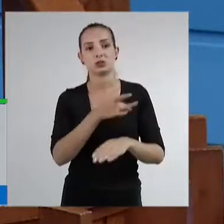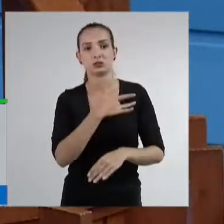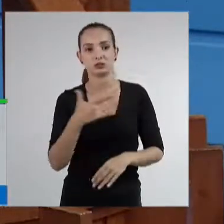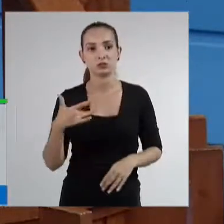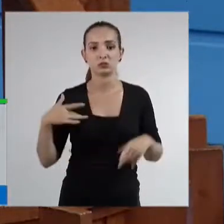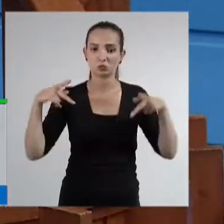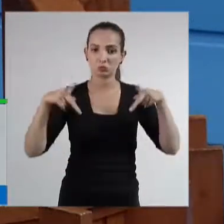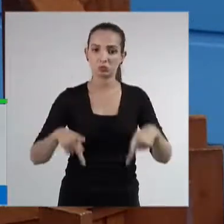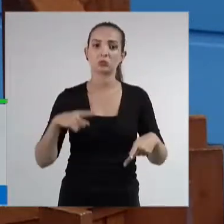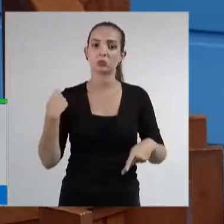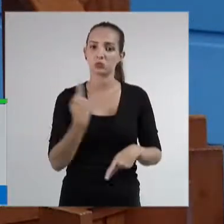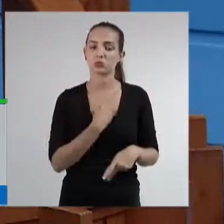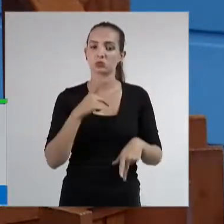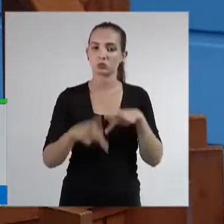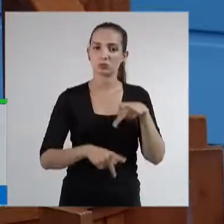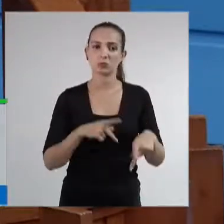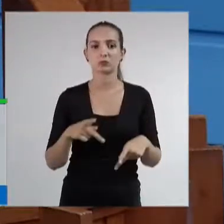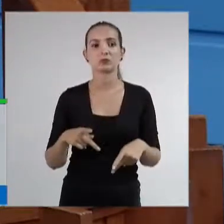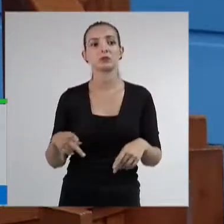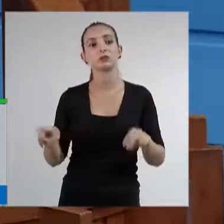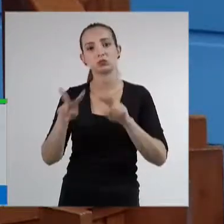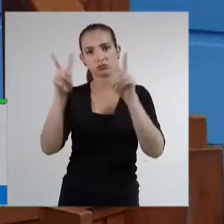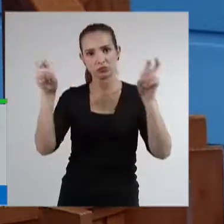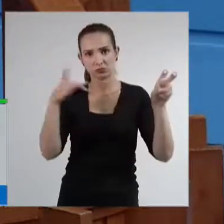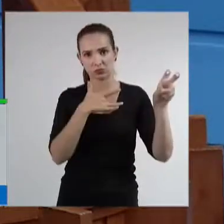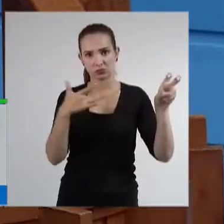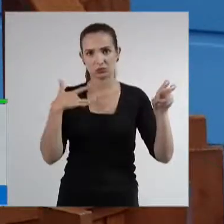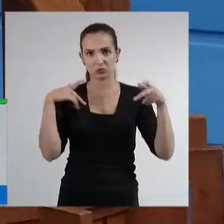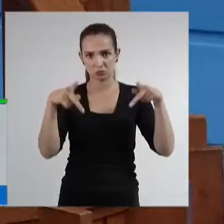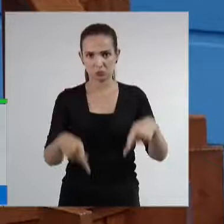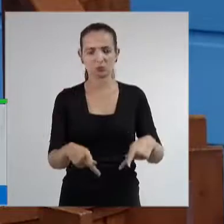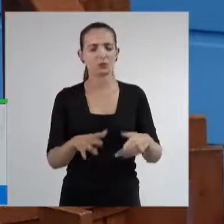população. Aliás, por falar em saúde pública,